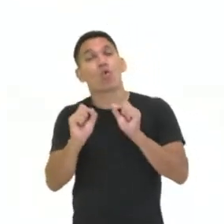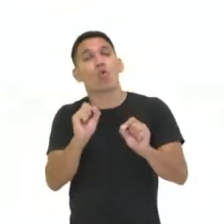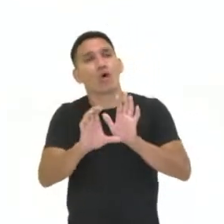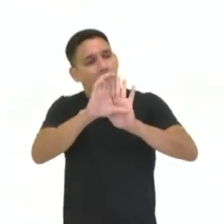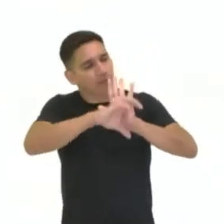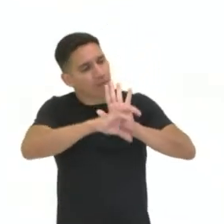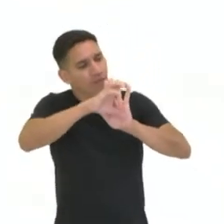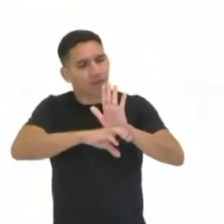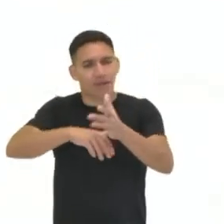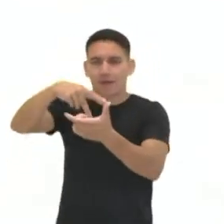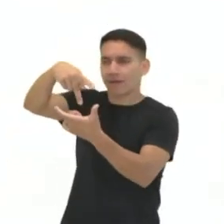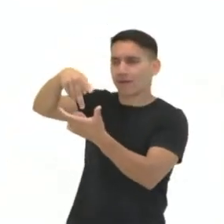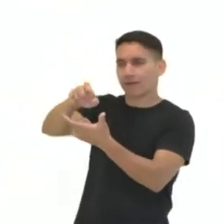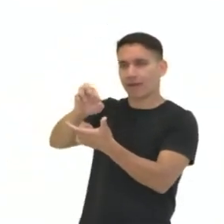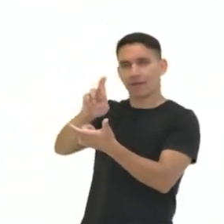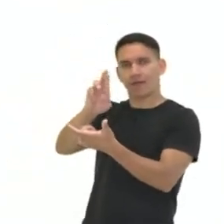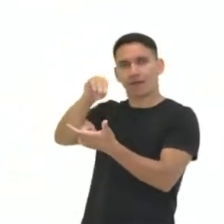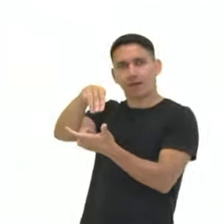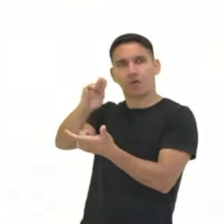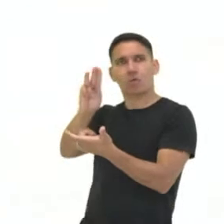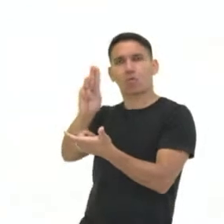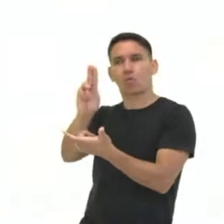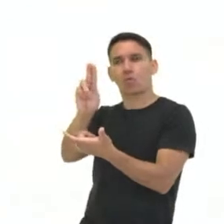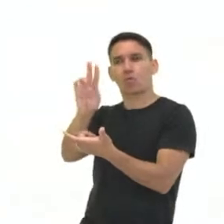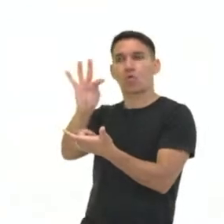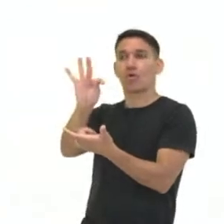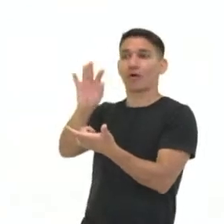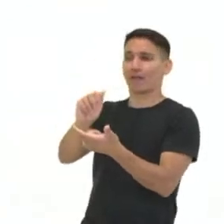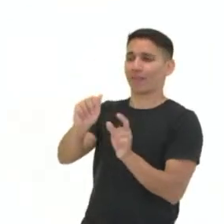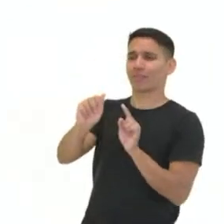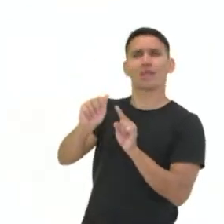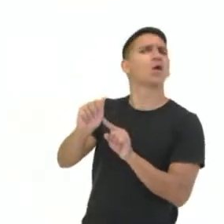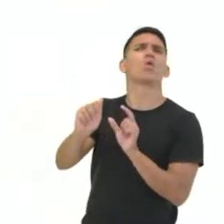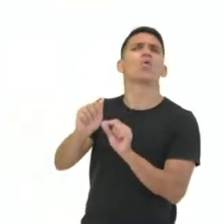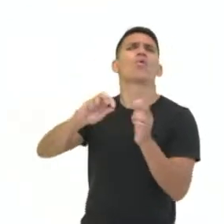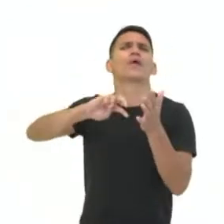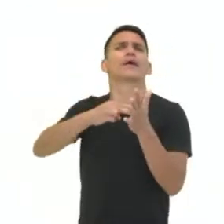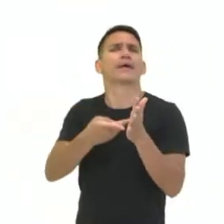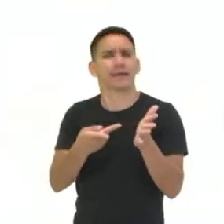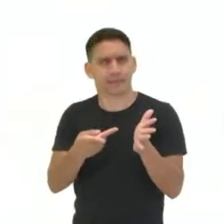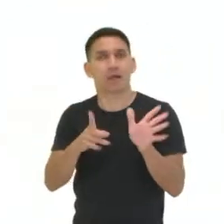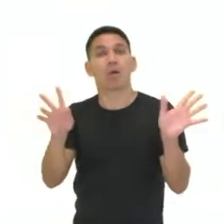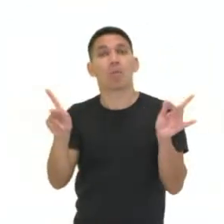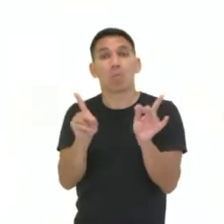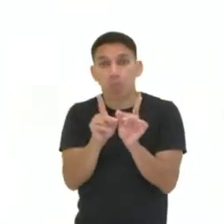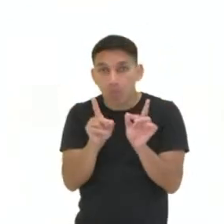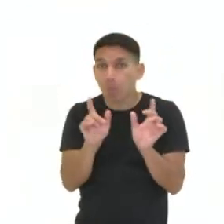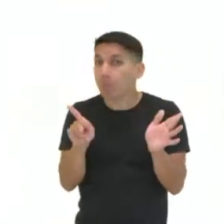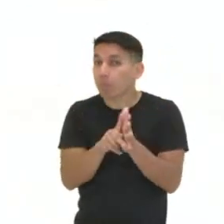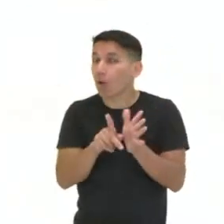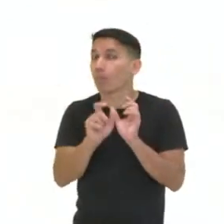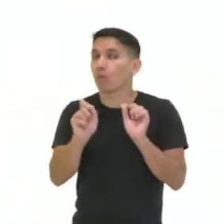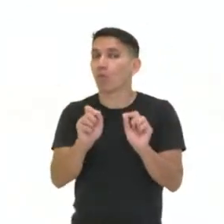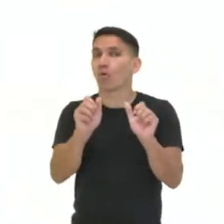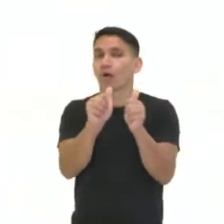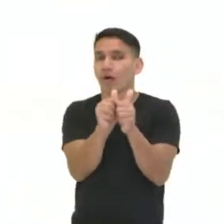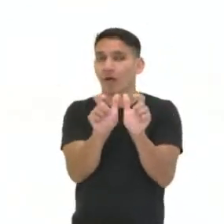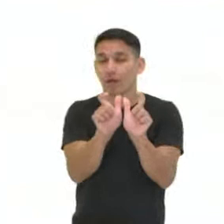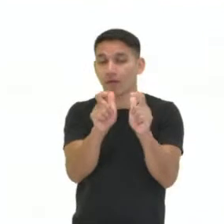significado do que é permutar. Então, observe lá. Permutar é sinônimo de